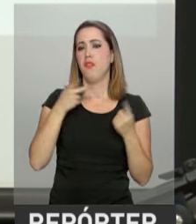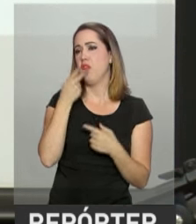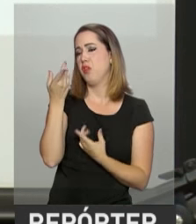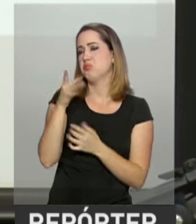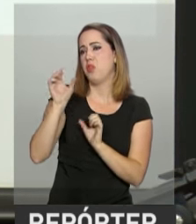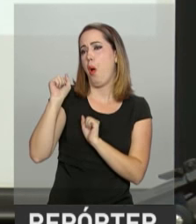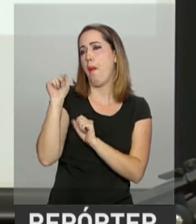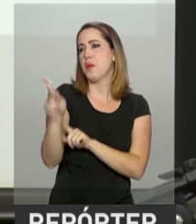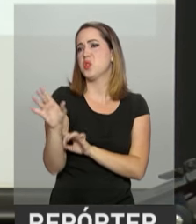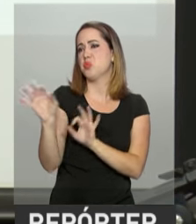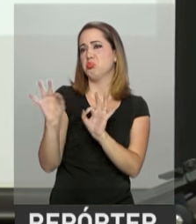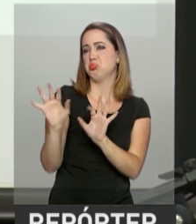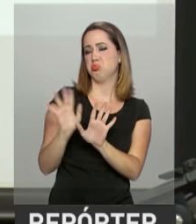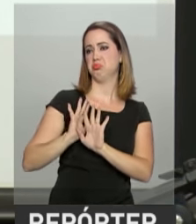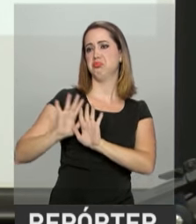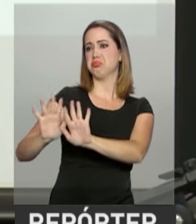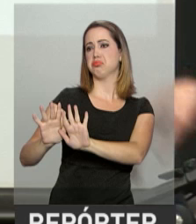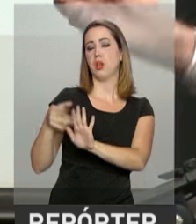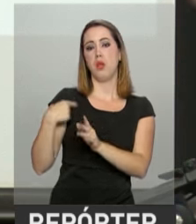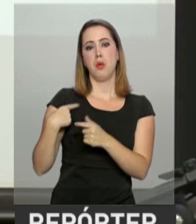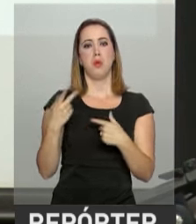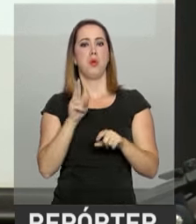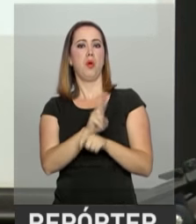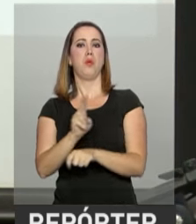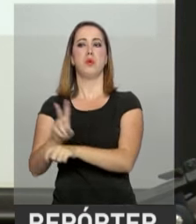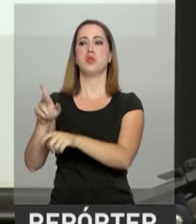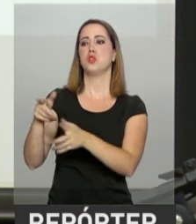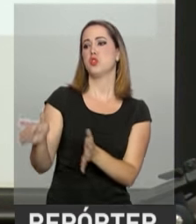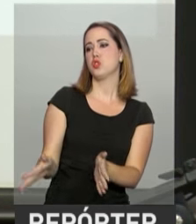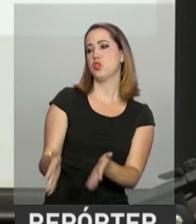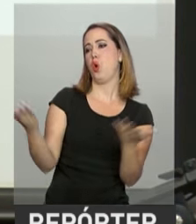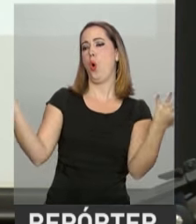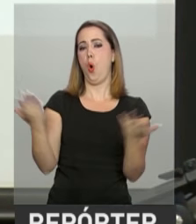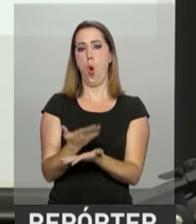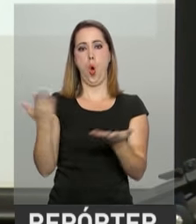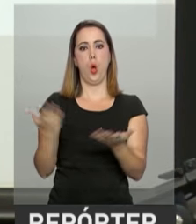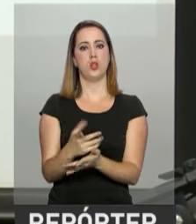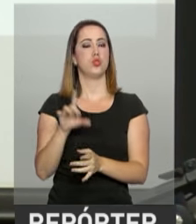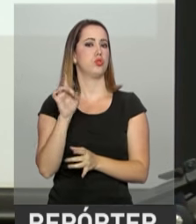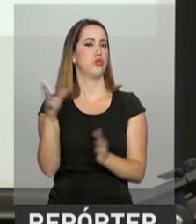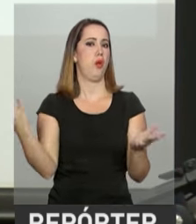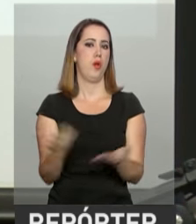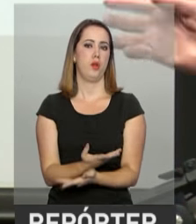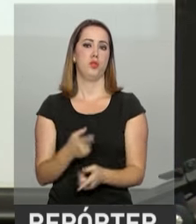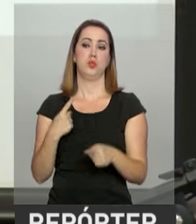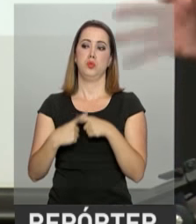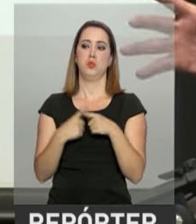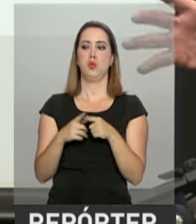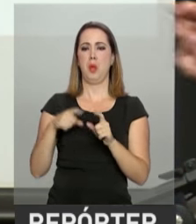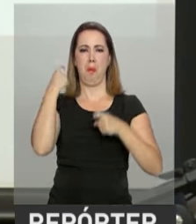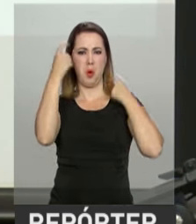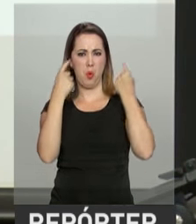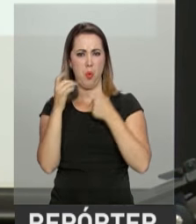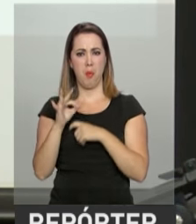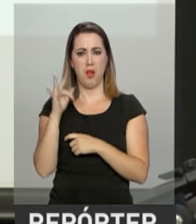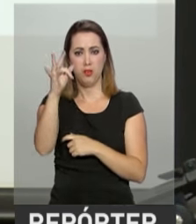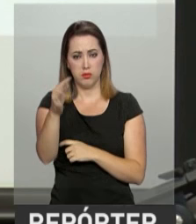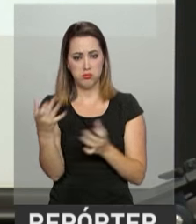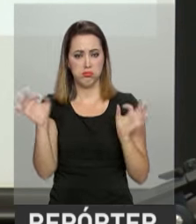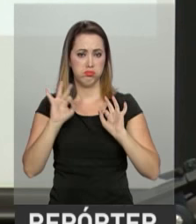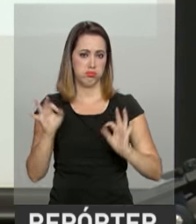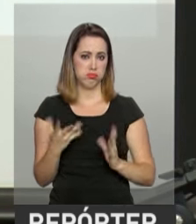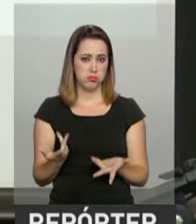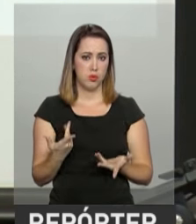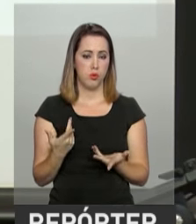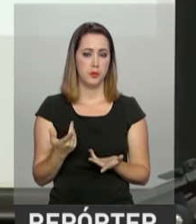previdência não mexo não porque eu estou aqui para proteger aqueles que hoje recebem porque eu não tô preocupado com aqueles que não